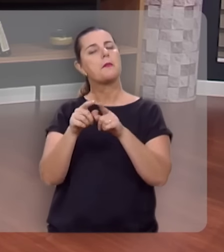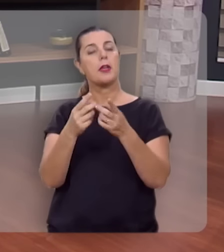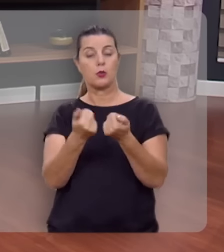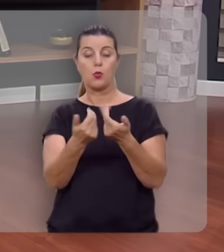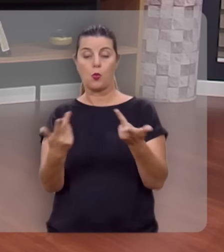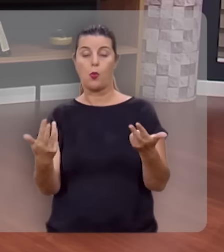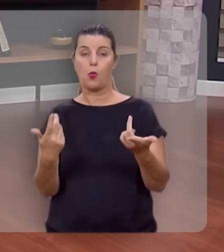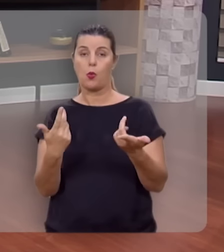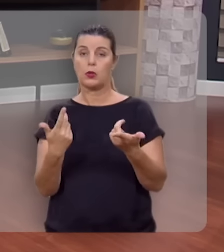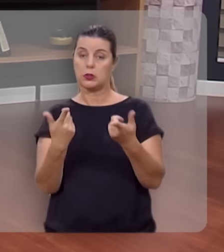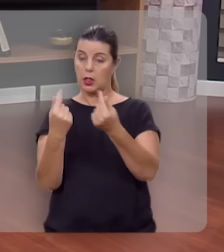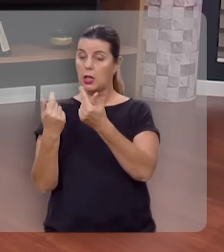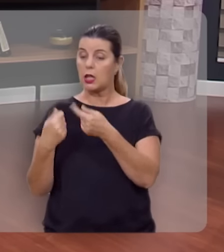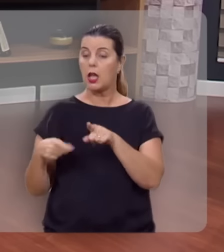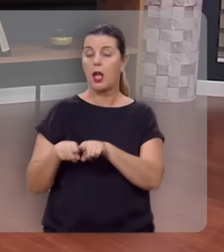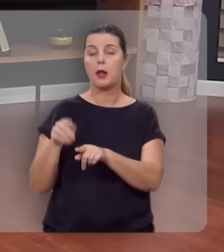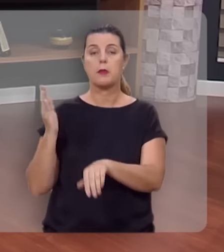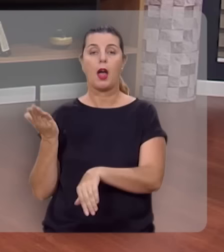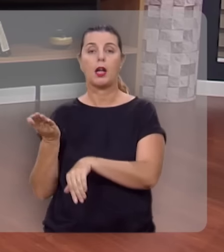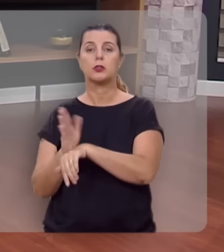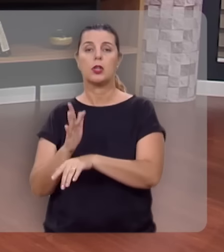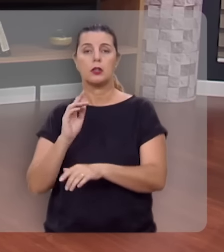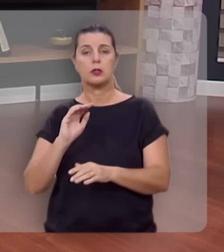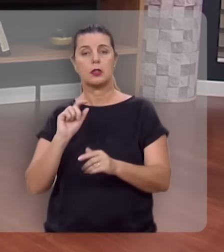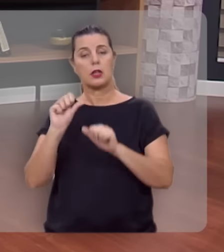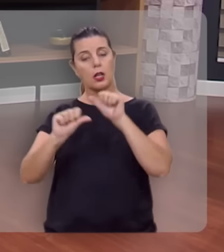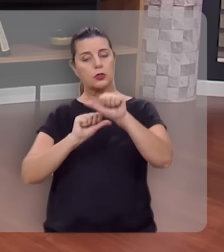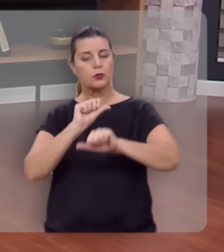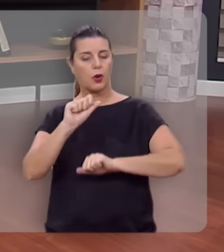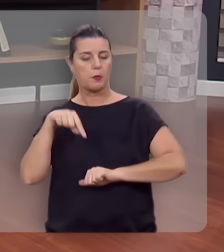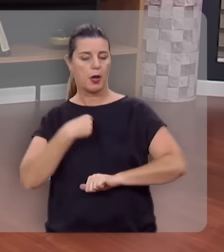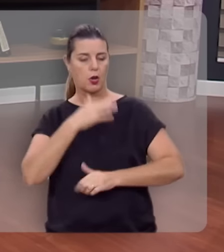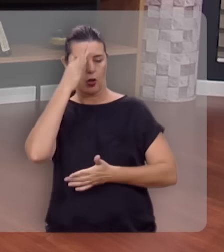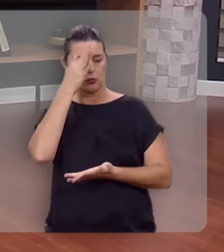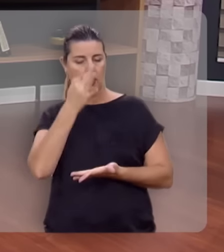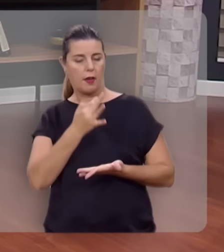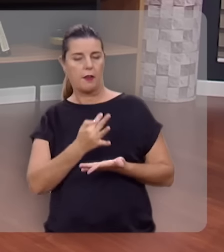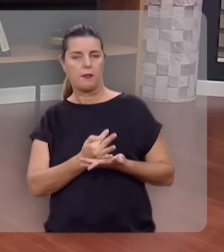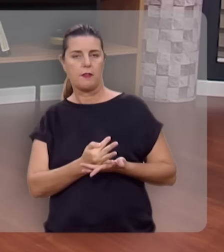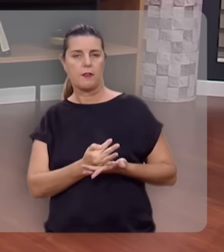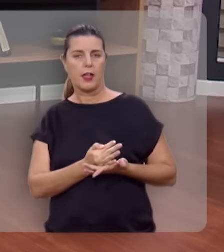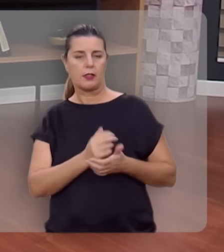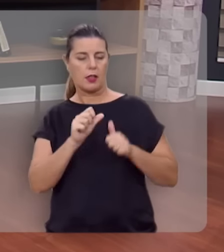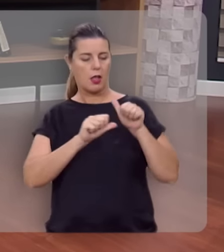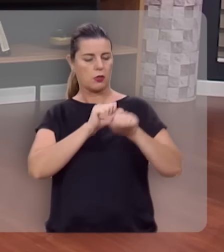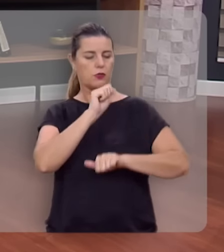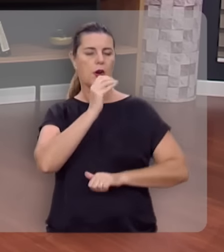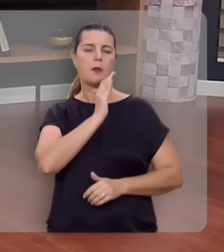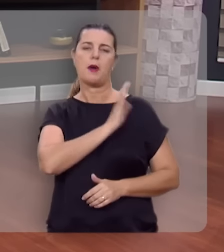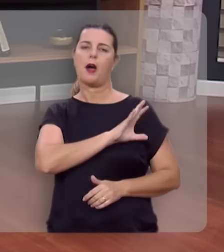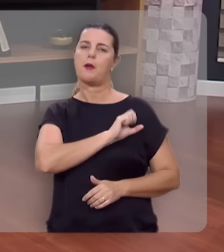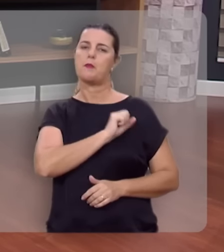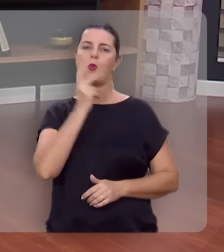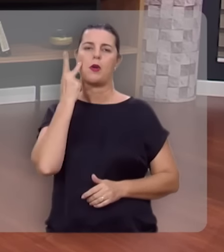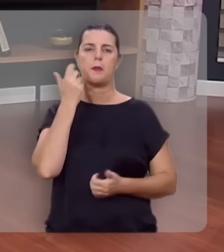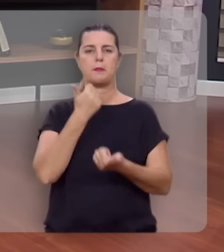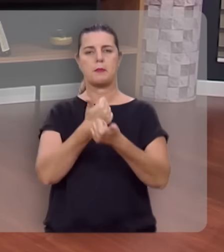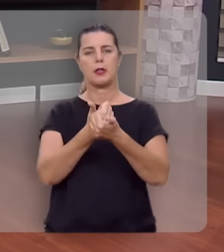também material, de traduzir a nossa fé em Cristo em prática de amor ao próximo.